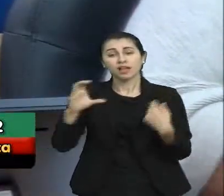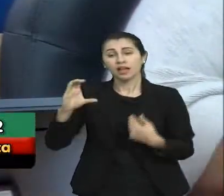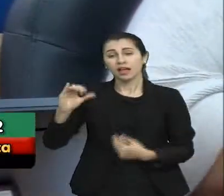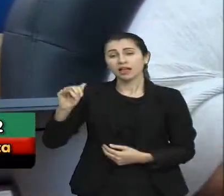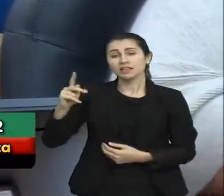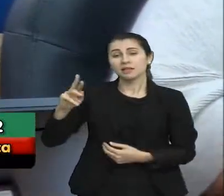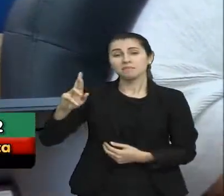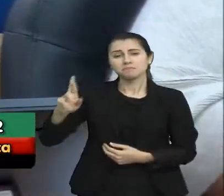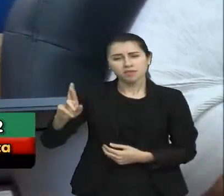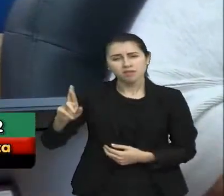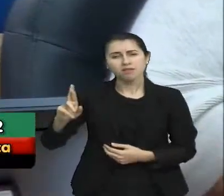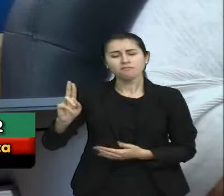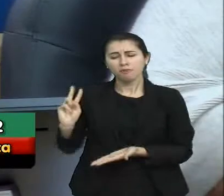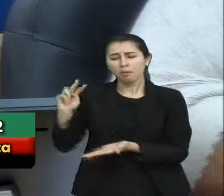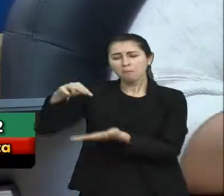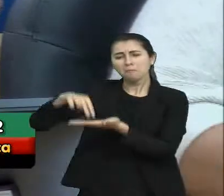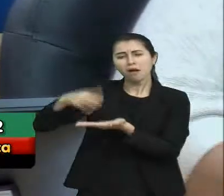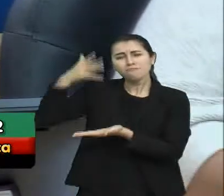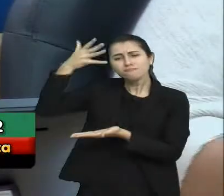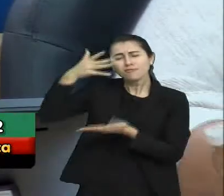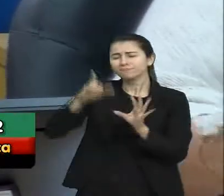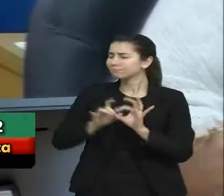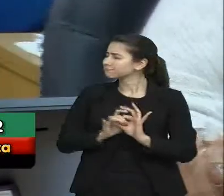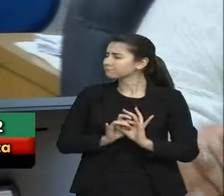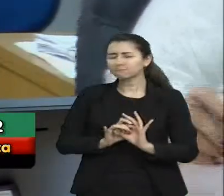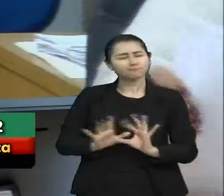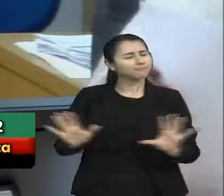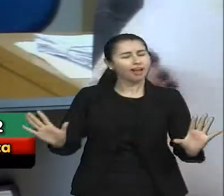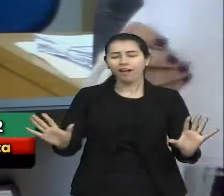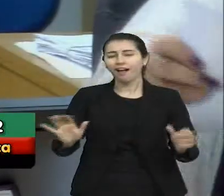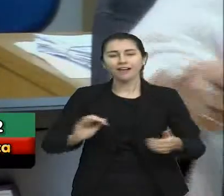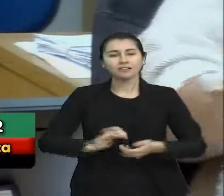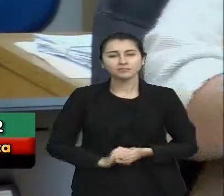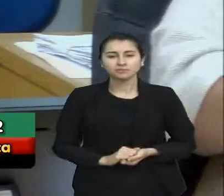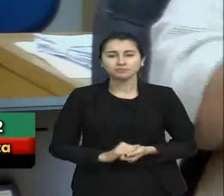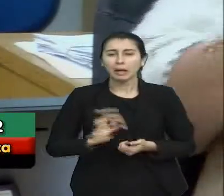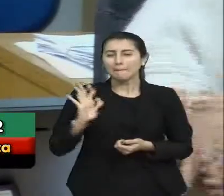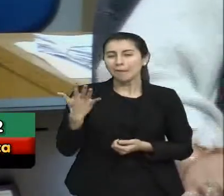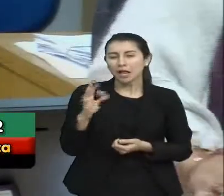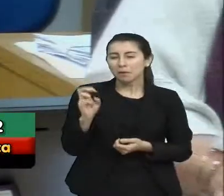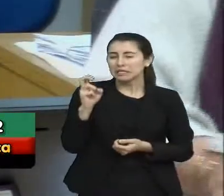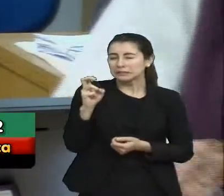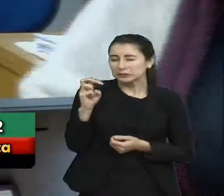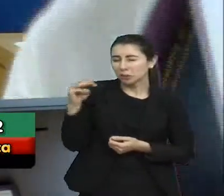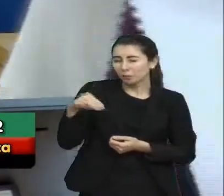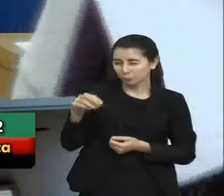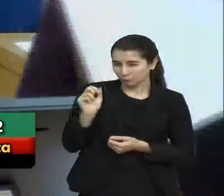da palavra, colocando a tribuna à sua inteira disposição por 5 minutos.